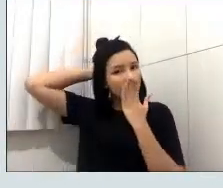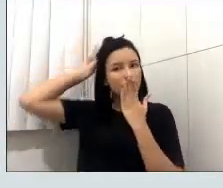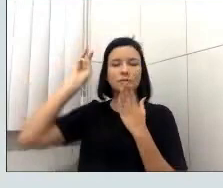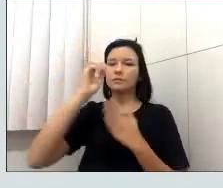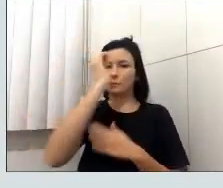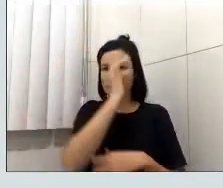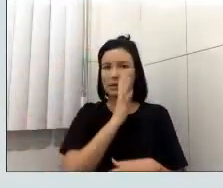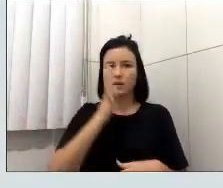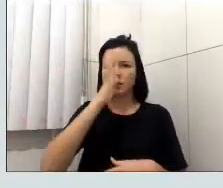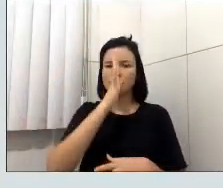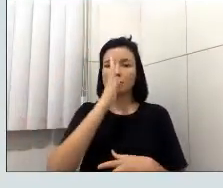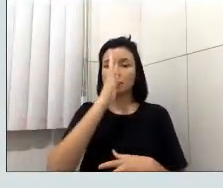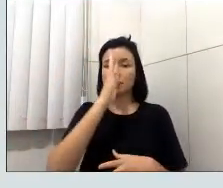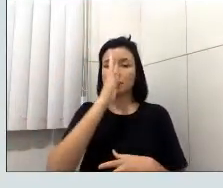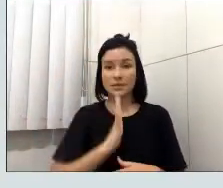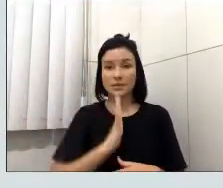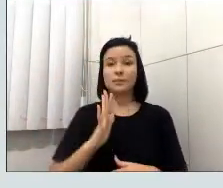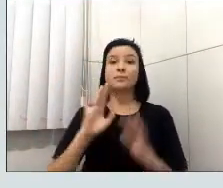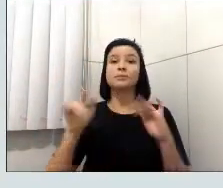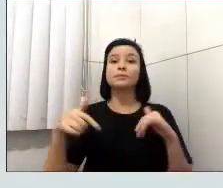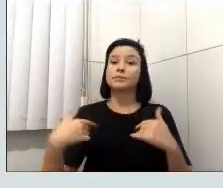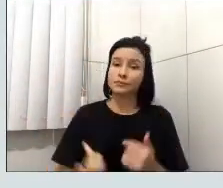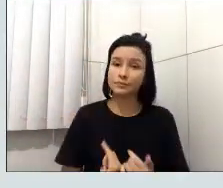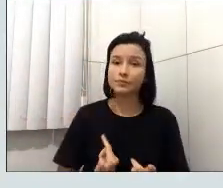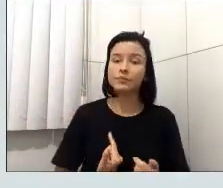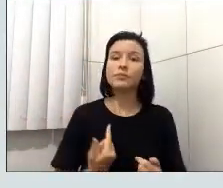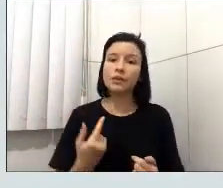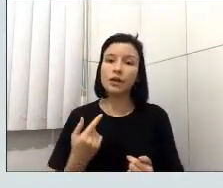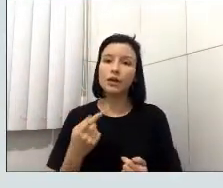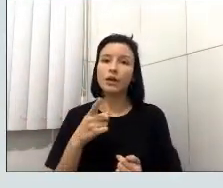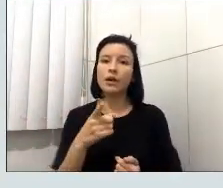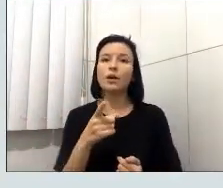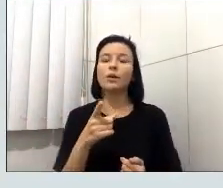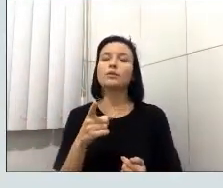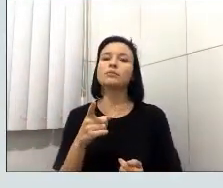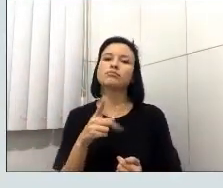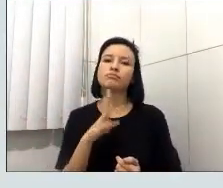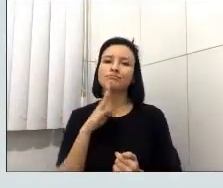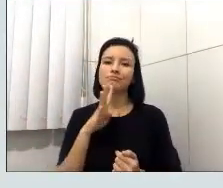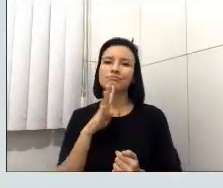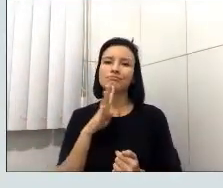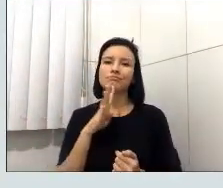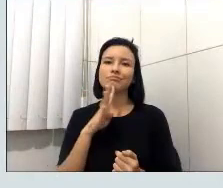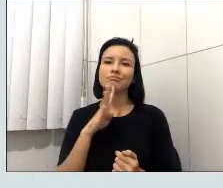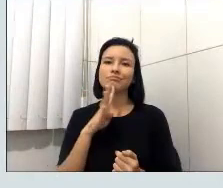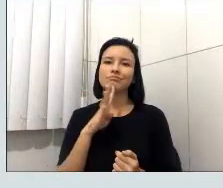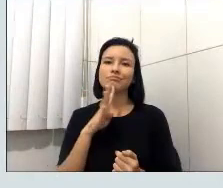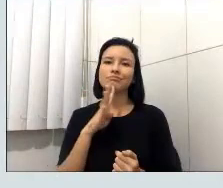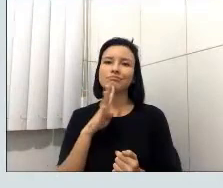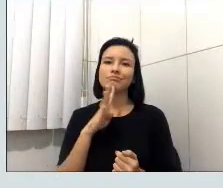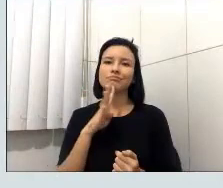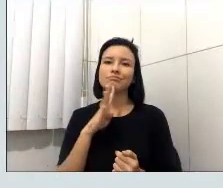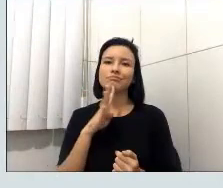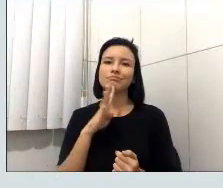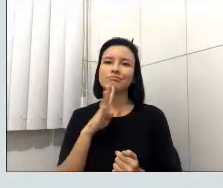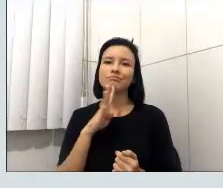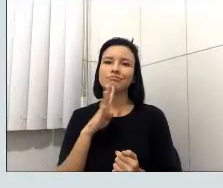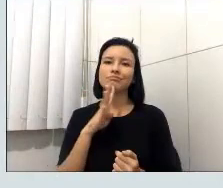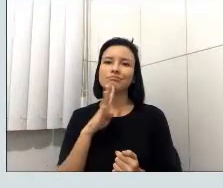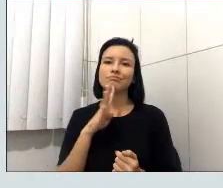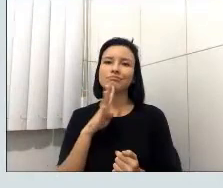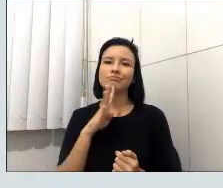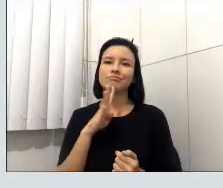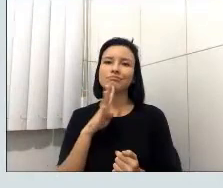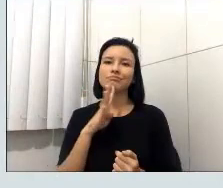Para a gente conhecer os povos indígenas, demoraria muito e a gente não conseguiria